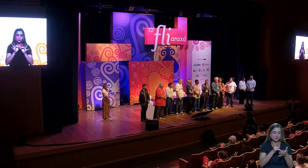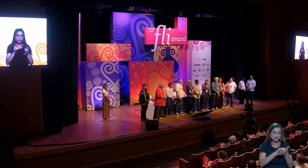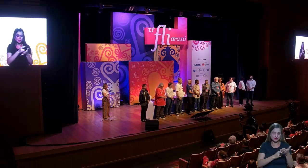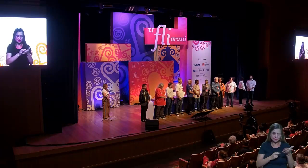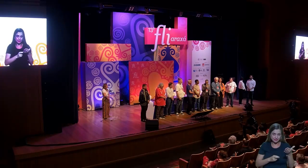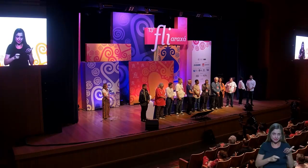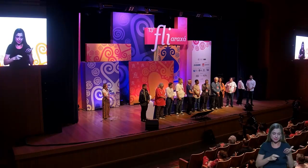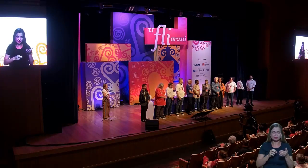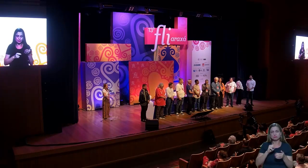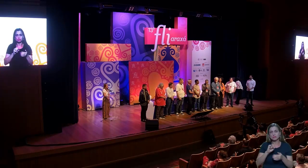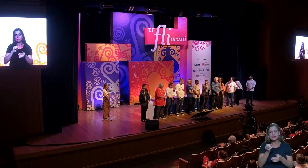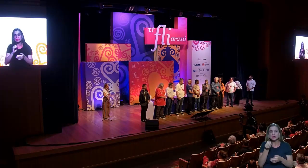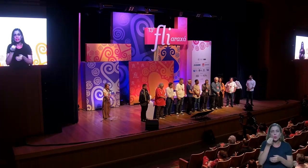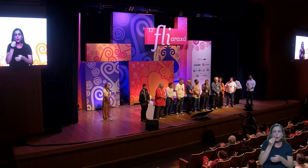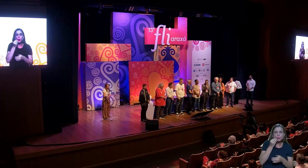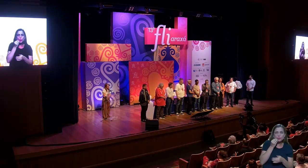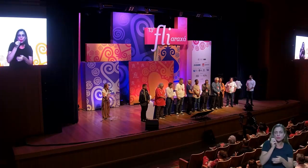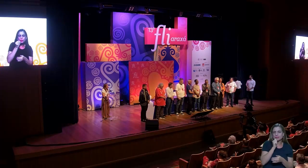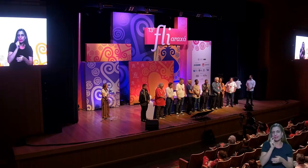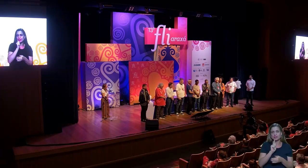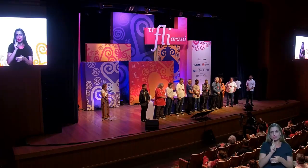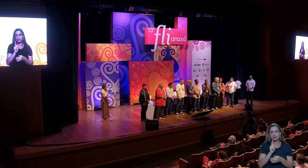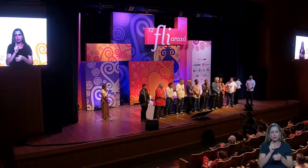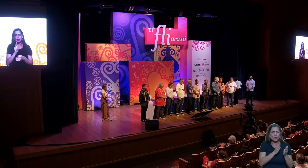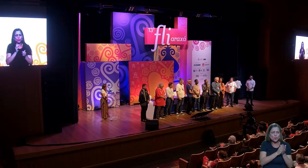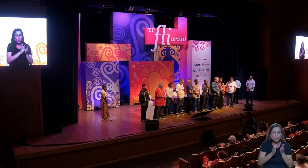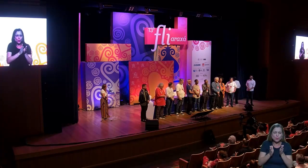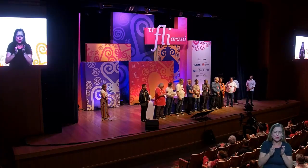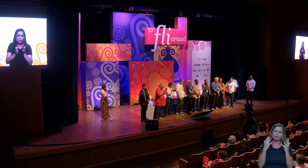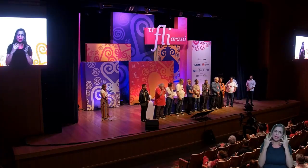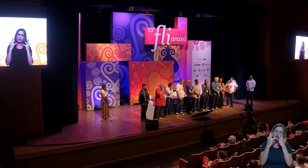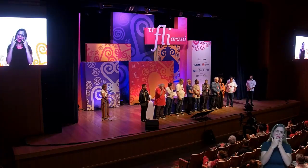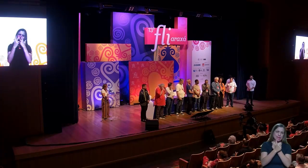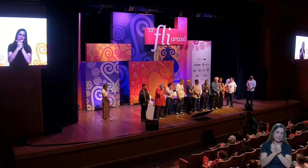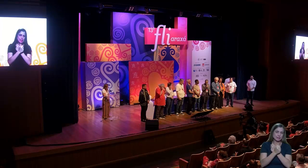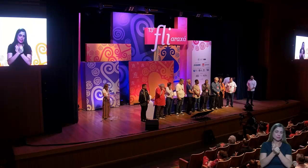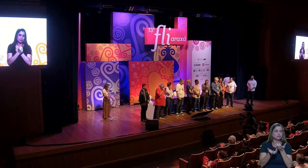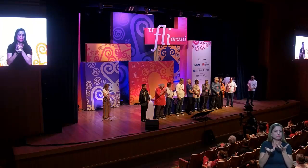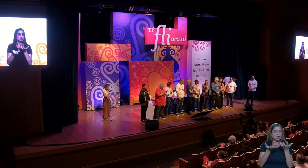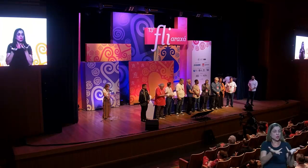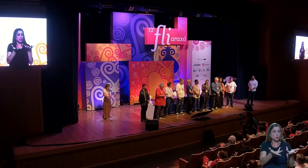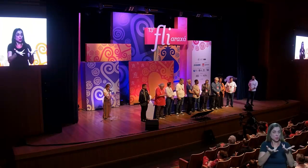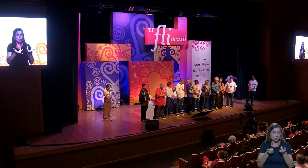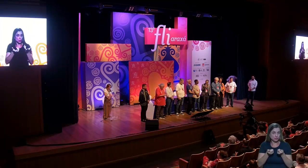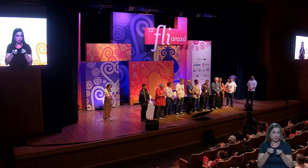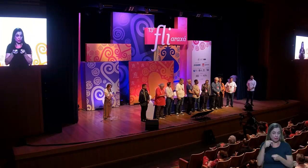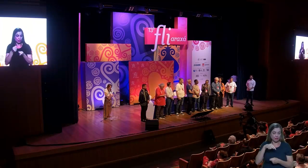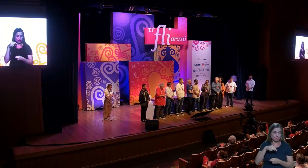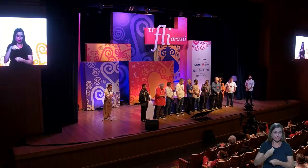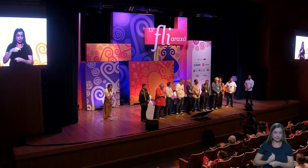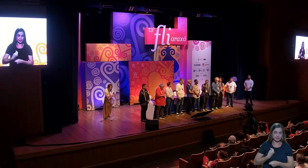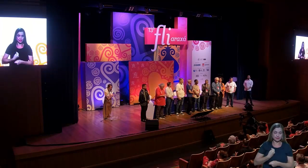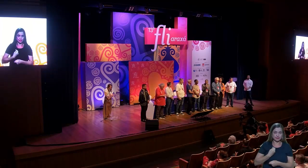a oportunidade de ver, é um dos momentos mais bonitos do festival. E convido vocês a virem sábado, né,